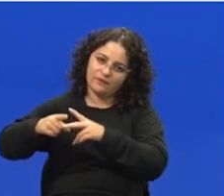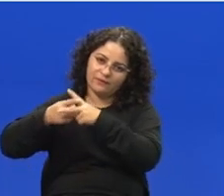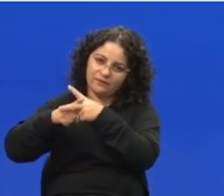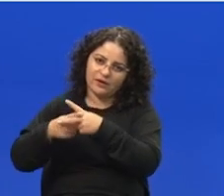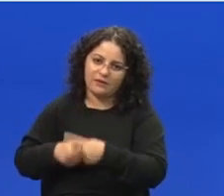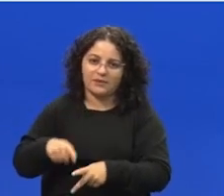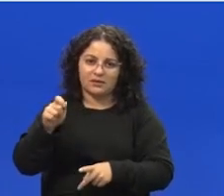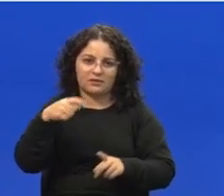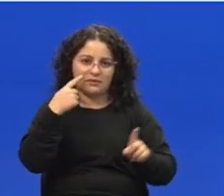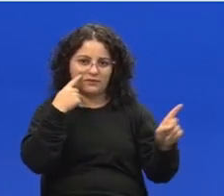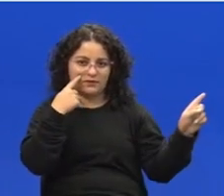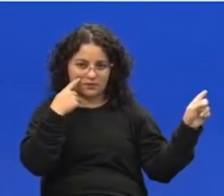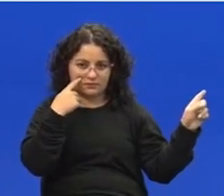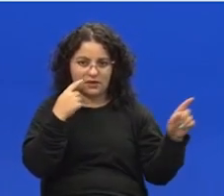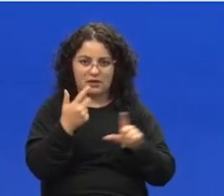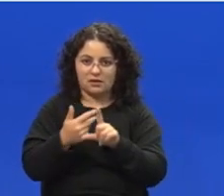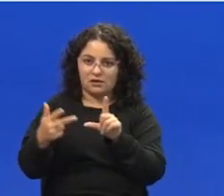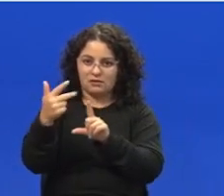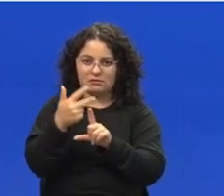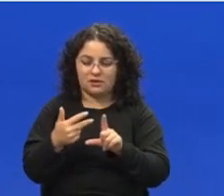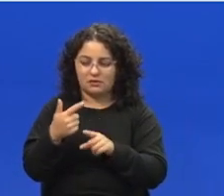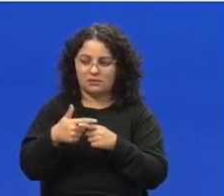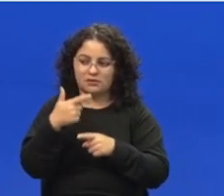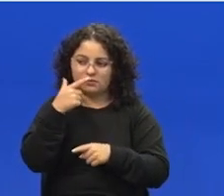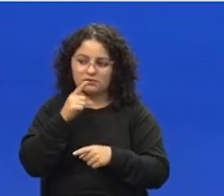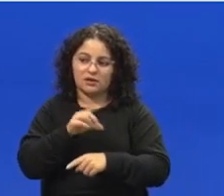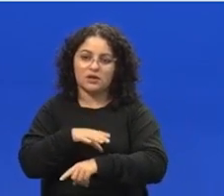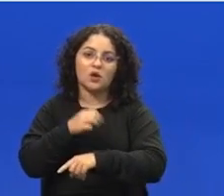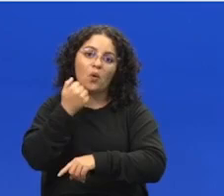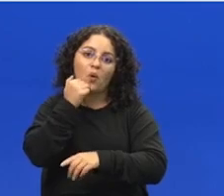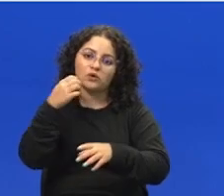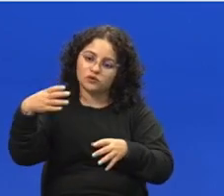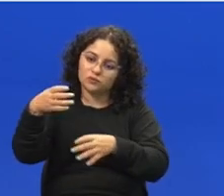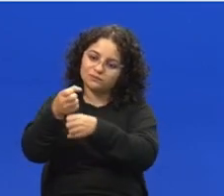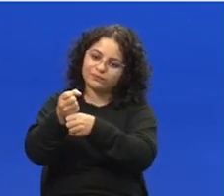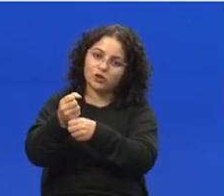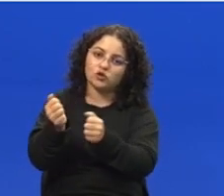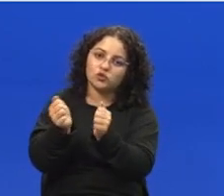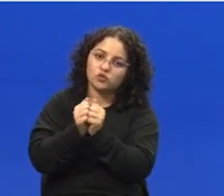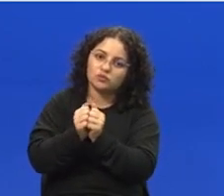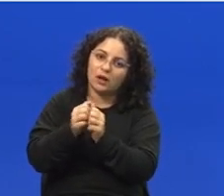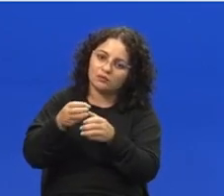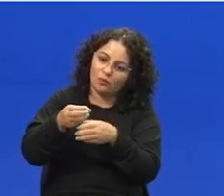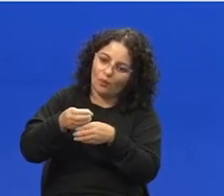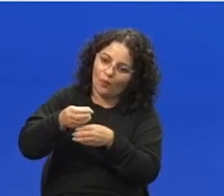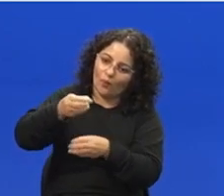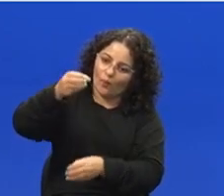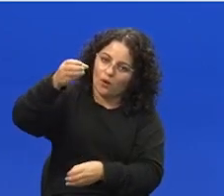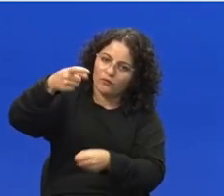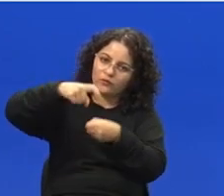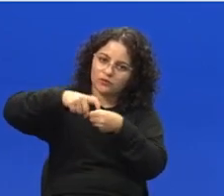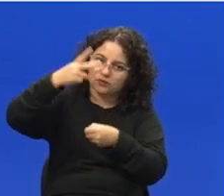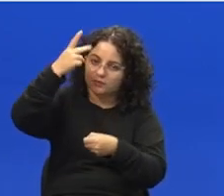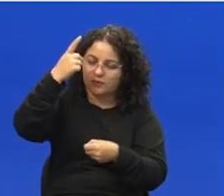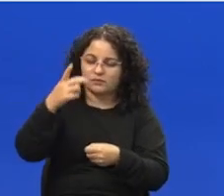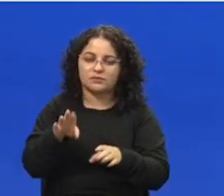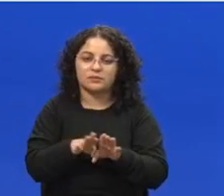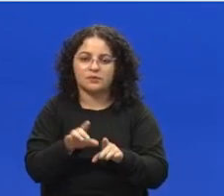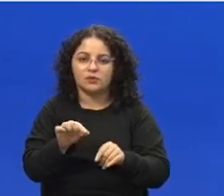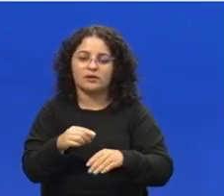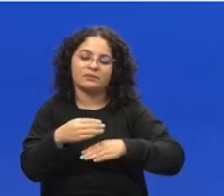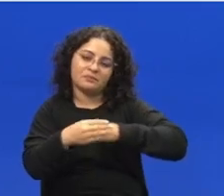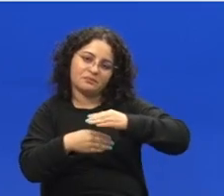observa nessa imagem, para estabilização da fratura. Segunda parte, a imobilização, que pode